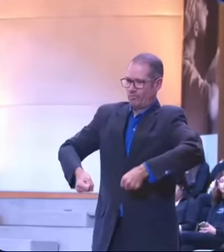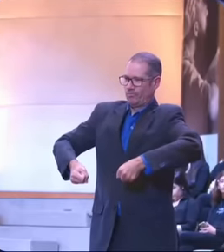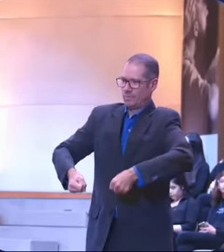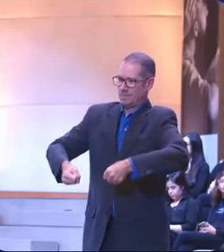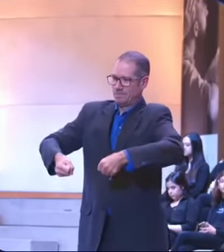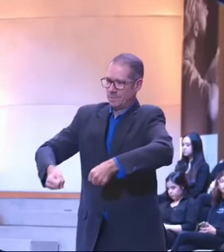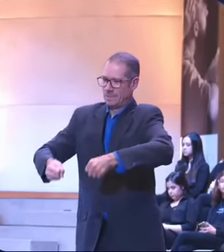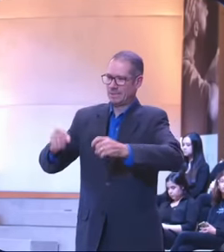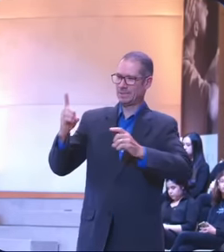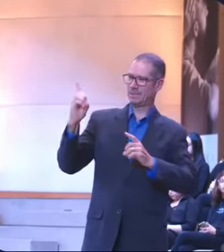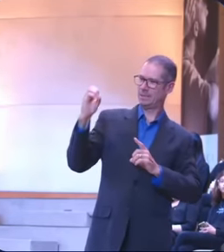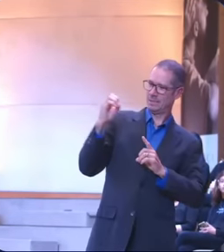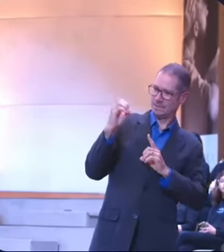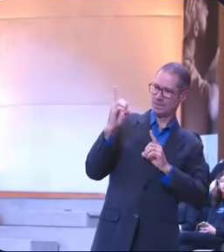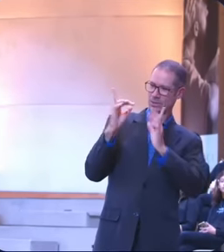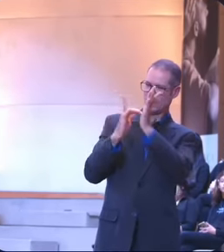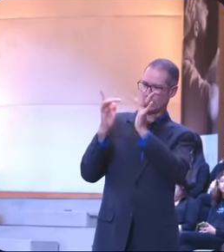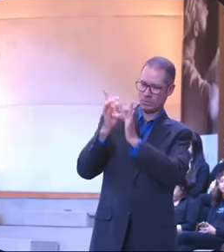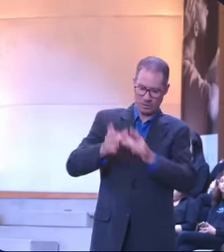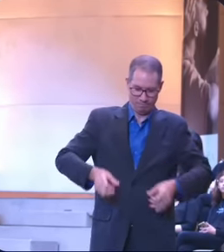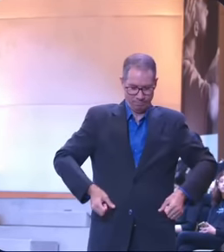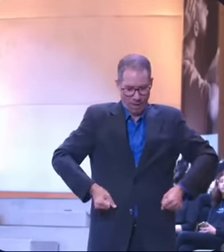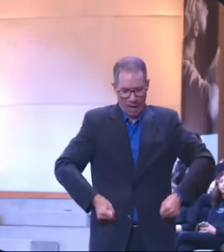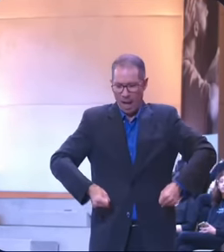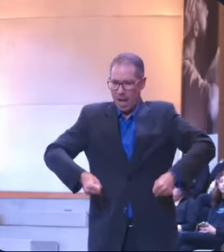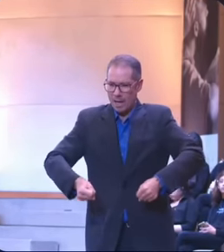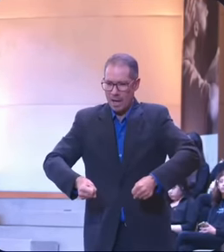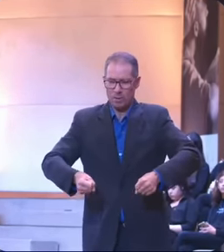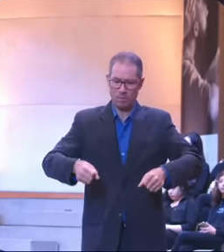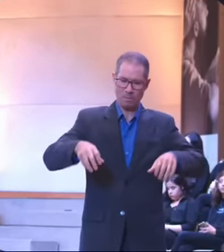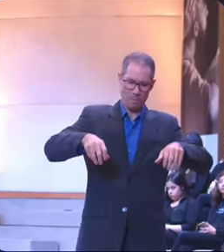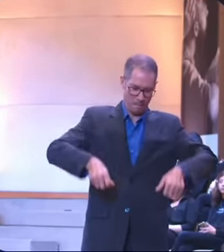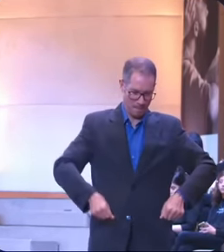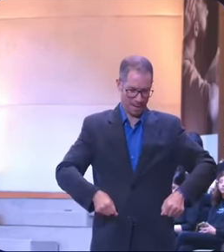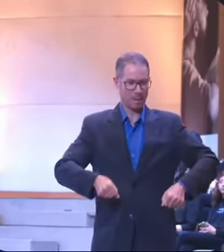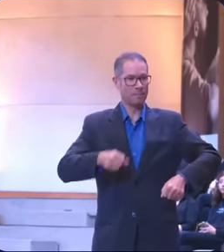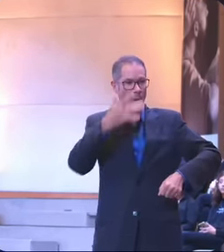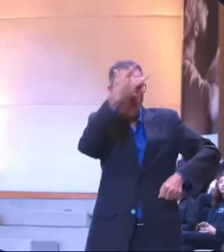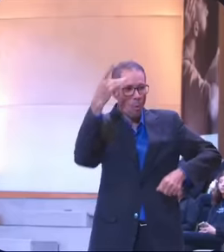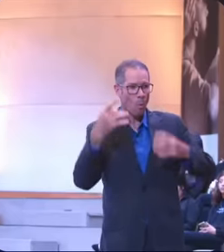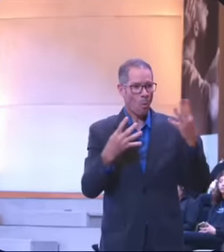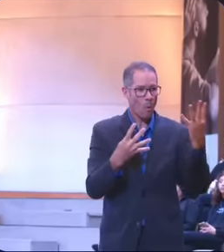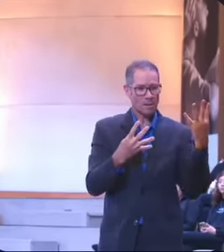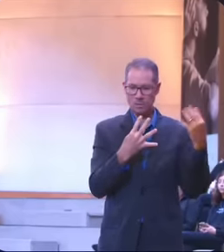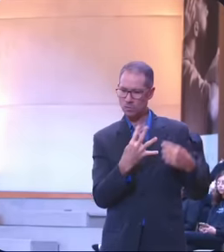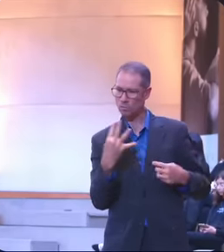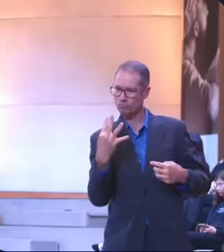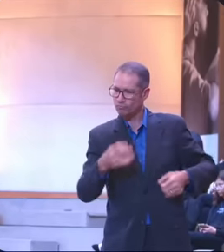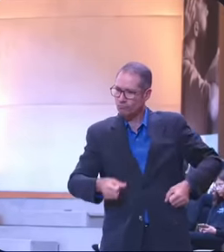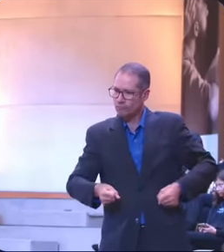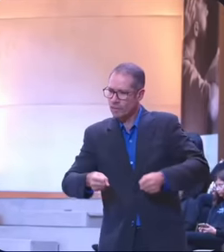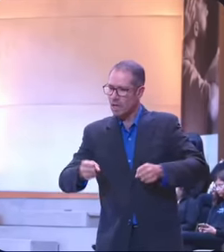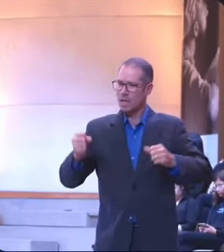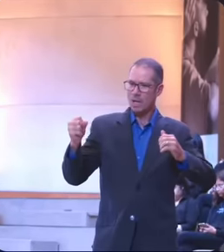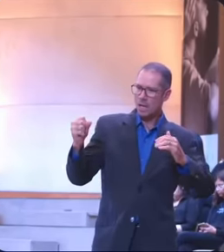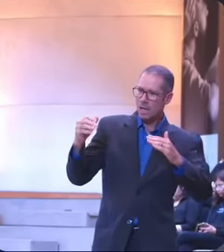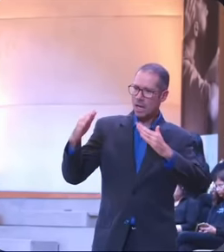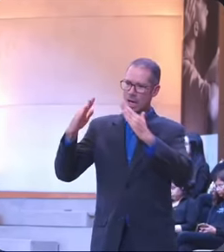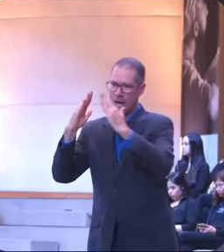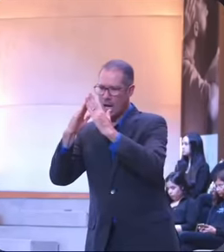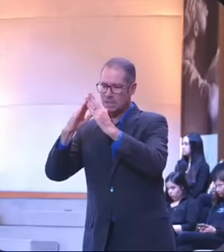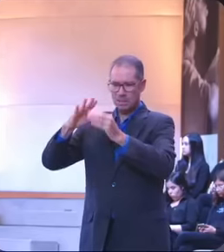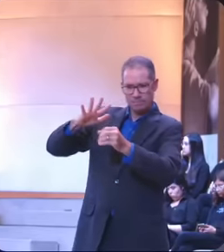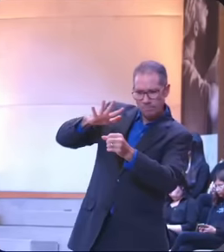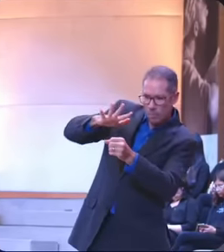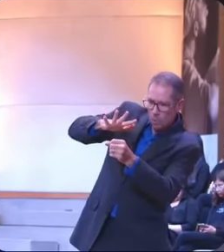o paralítico, carregaram numa maca, e quando chegaram na casa, a casa estava